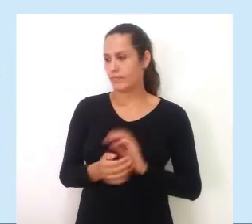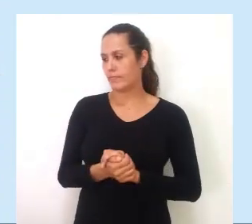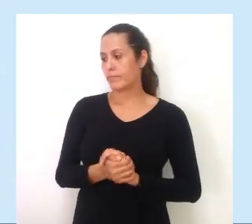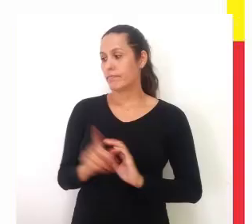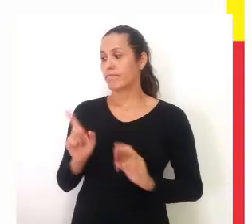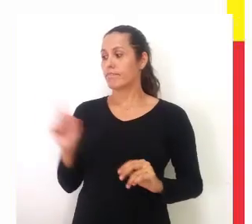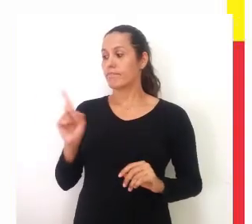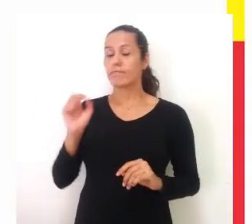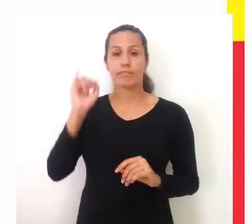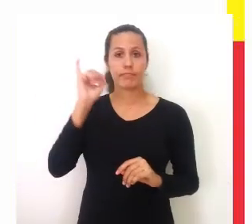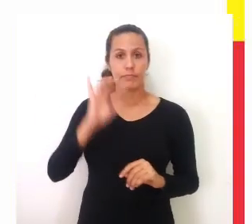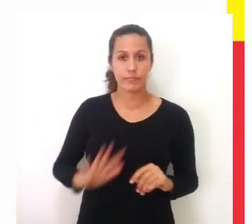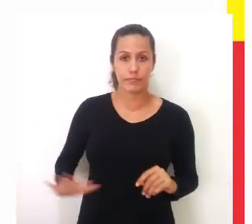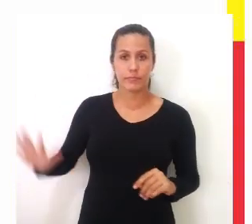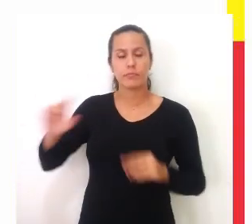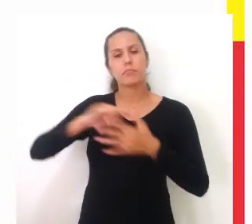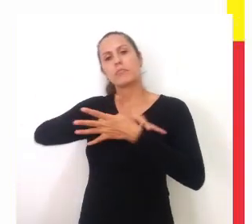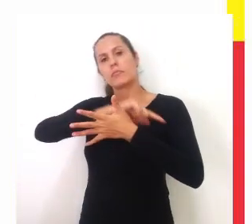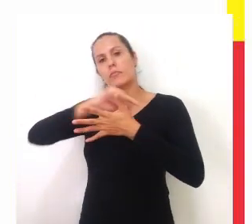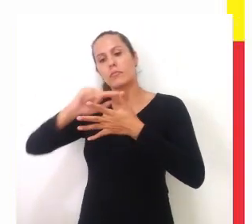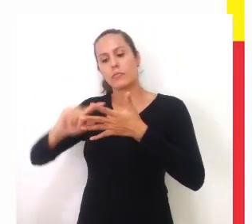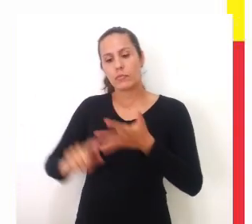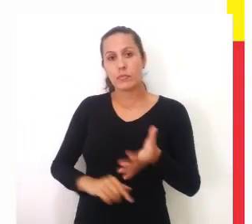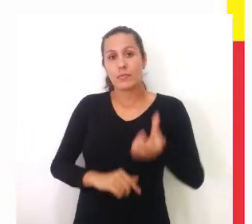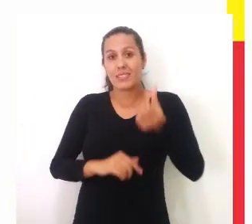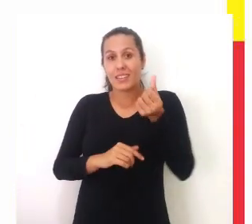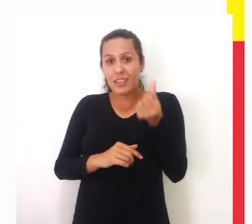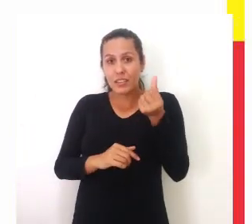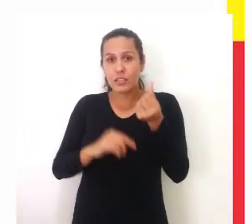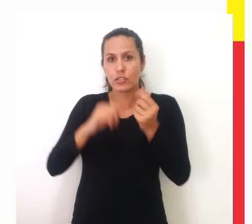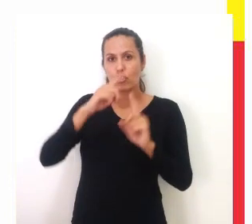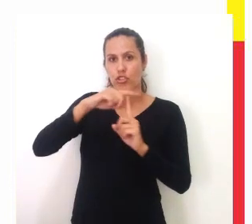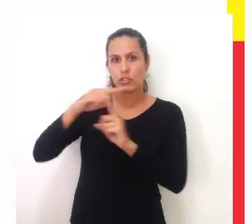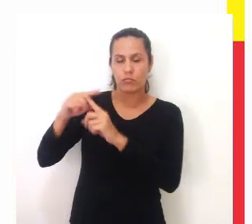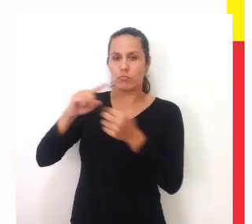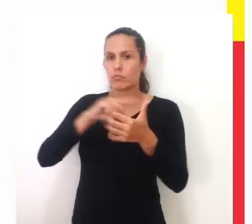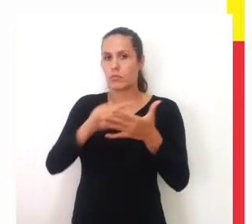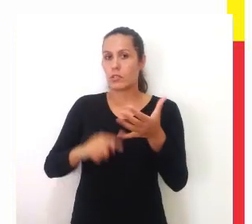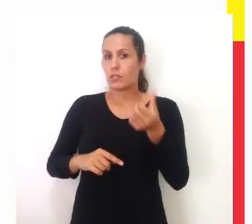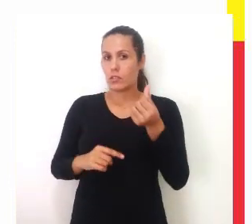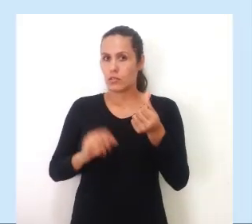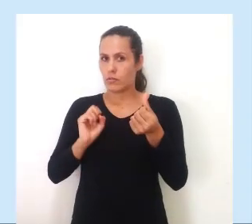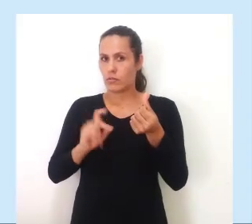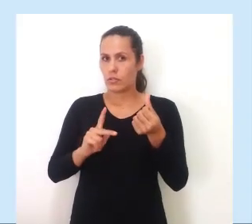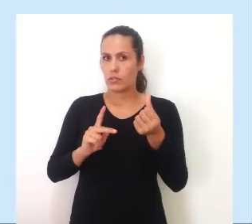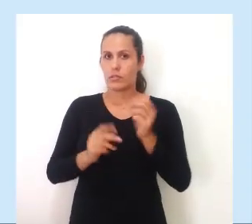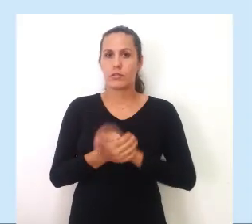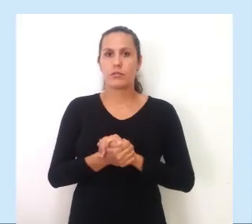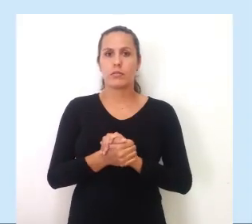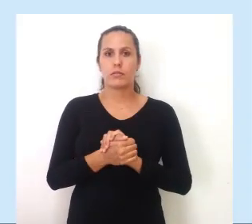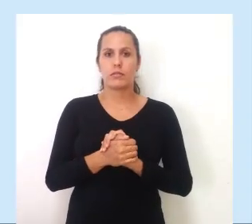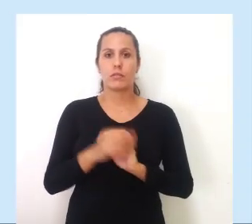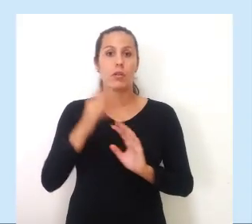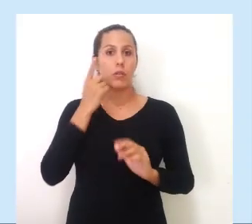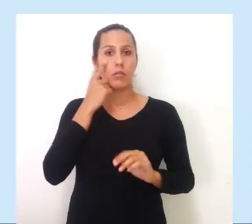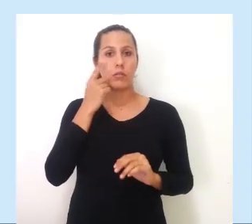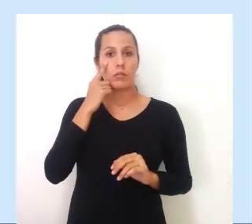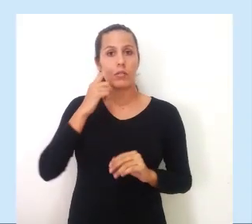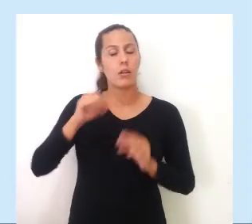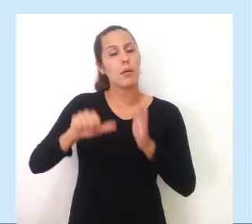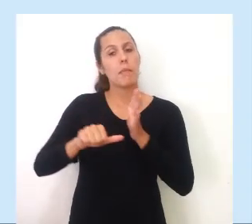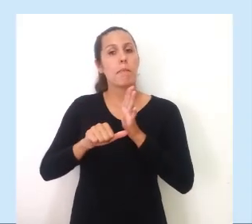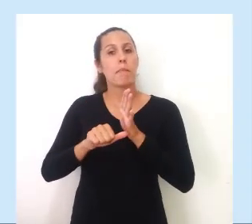Olha a imagem, vejam os 6 tipos de métodos contraceptivos. Vamos lá. Vamos